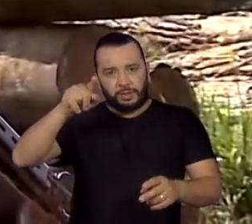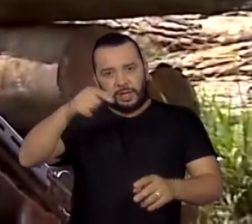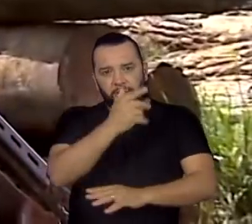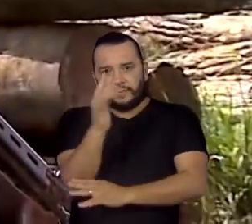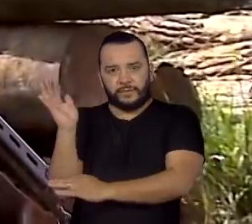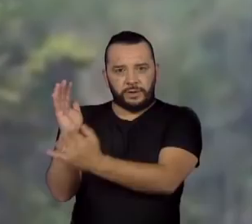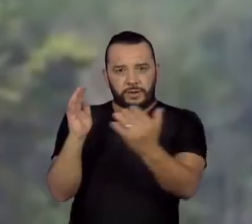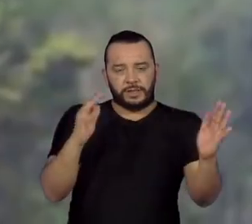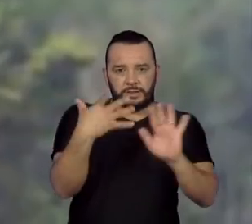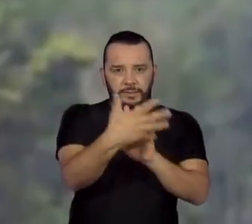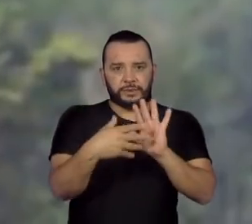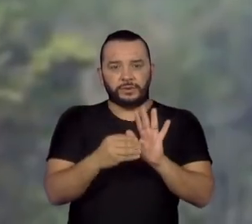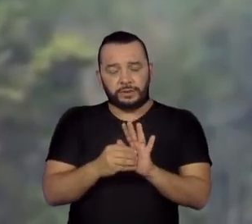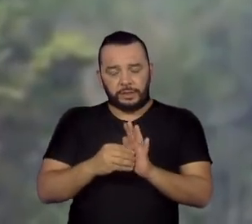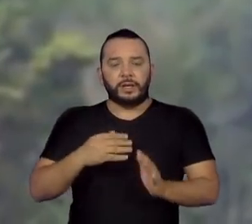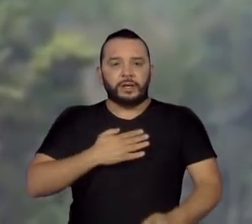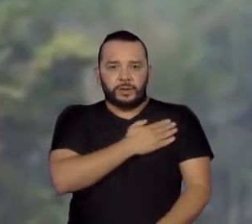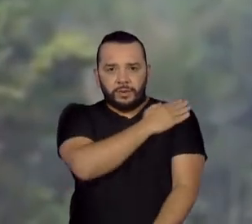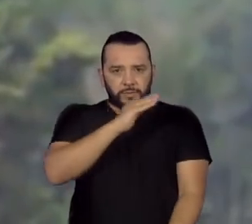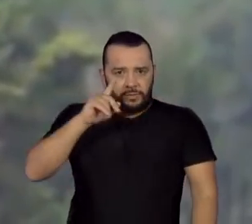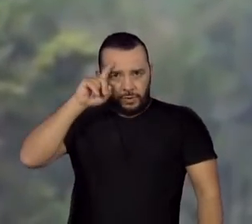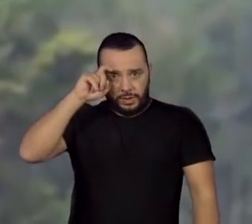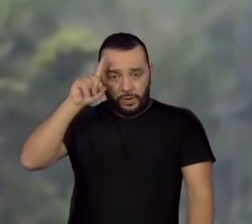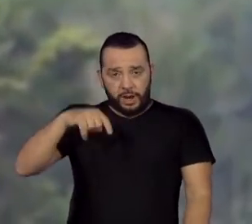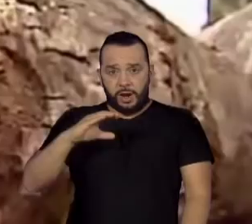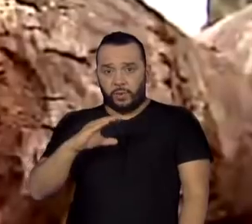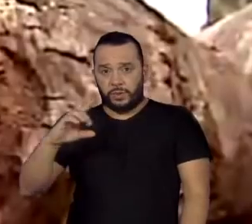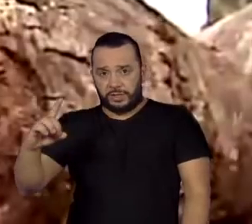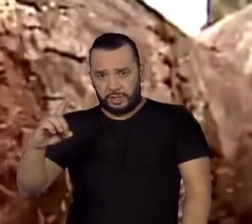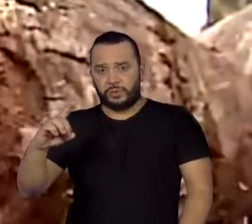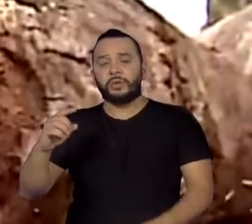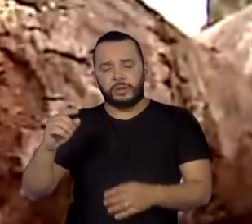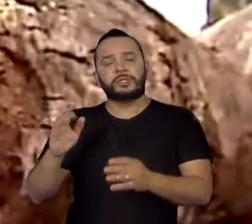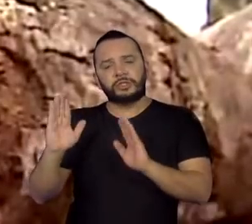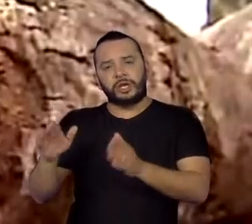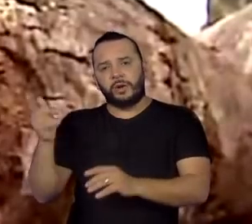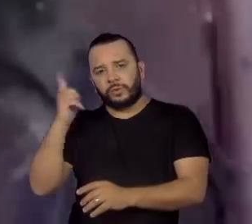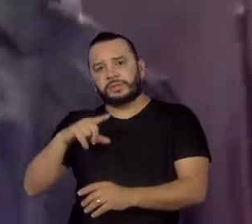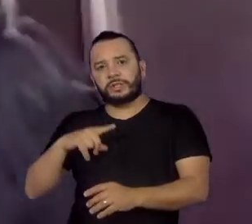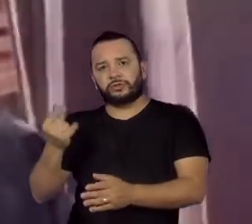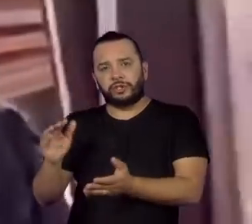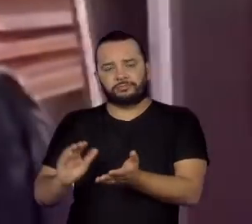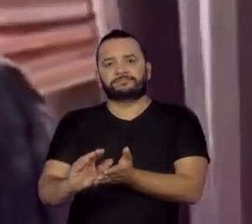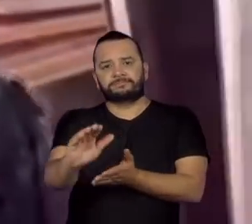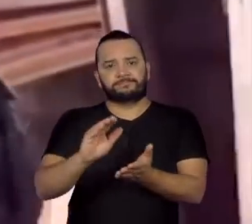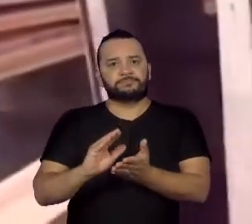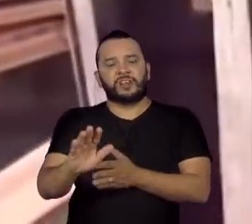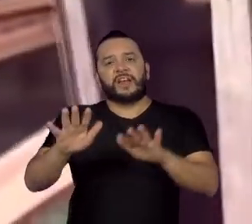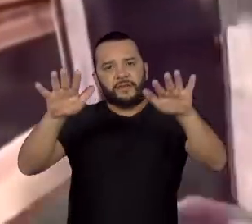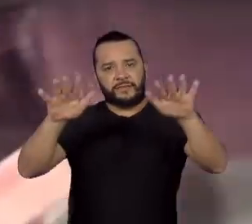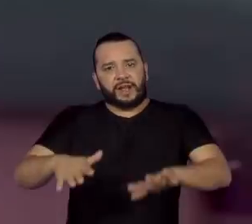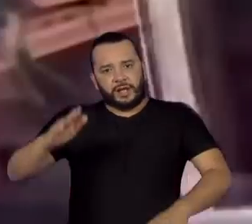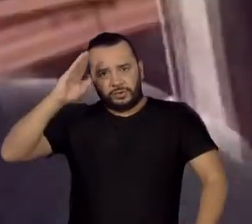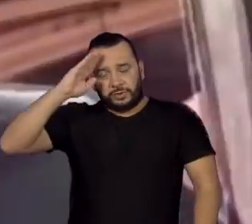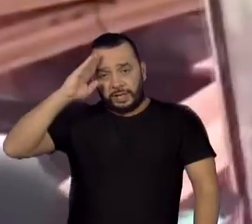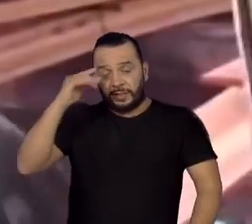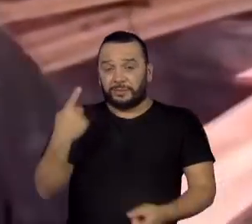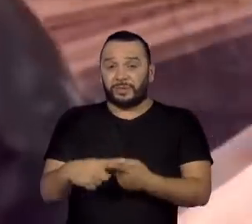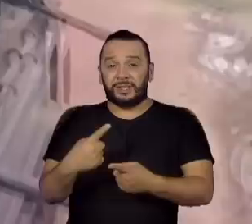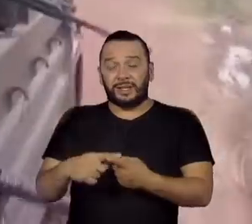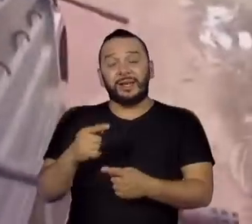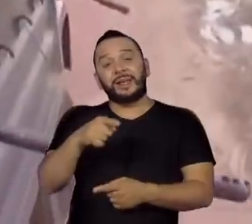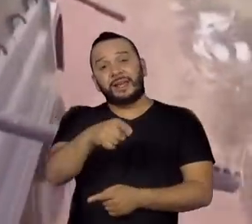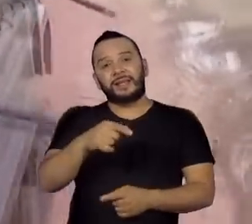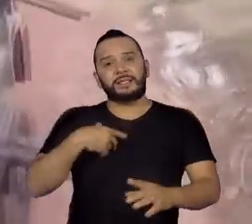coordena o Conselho Nacional da Amazônia, disse que garantiu os recursos para estender o prazo da operação, que terminaria em 31